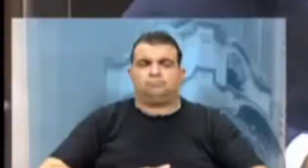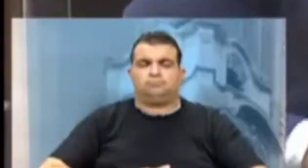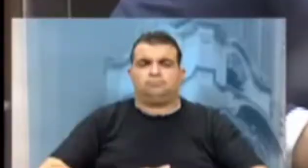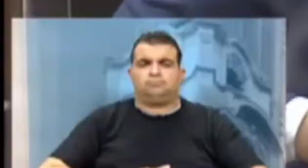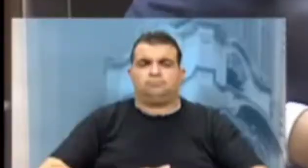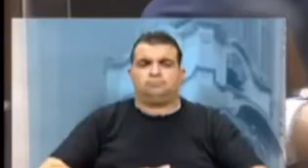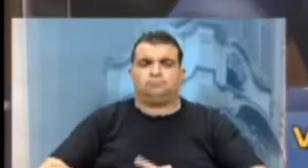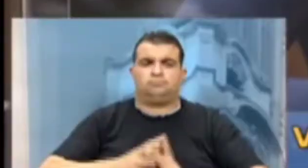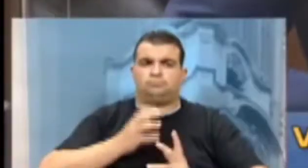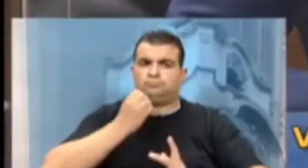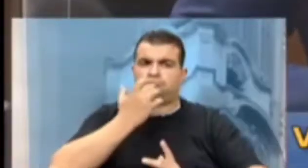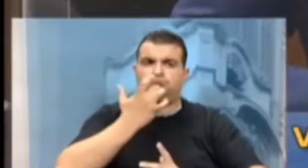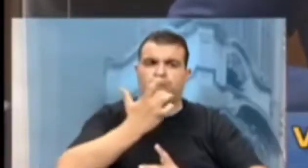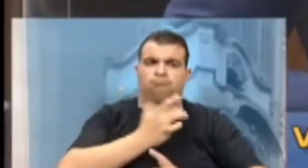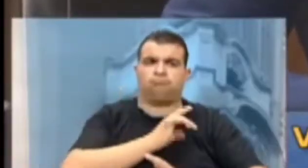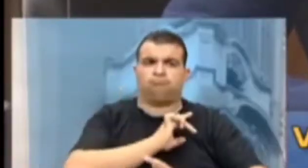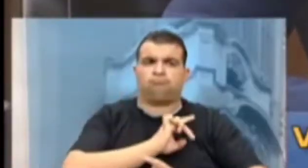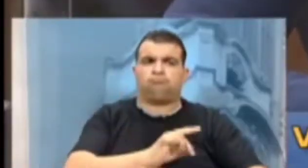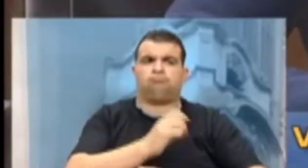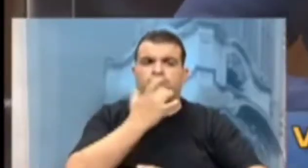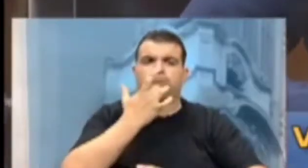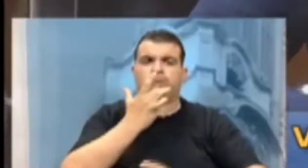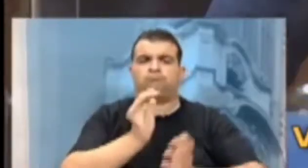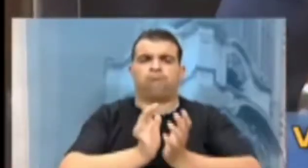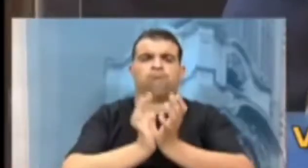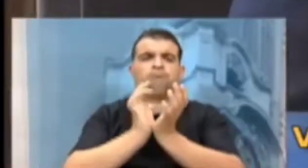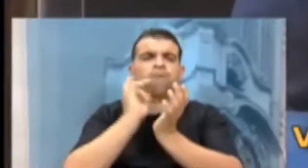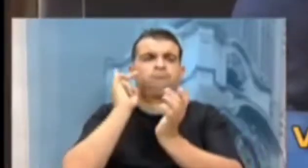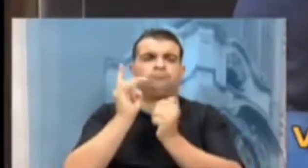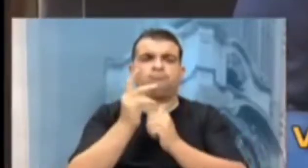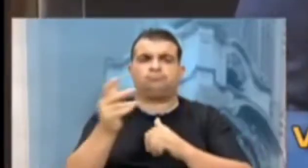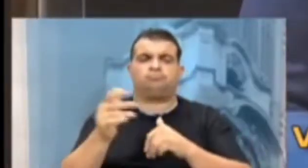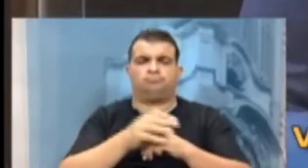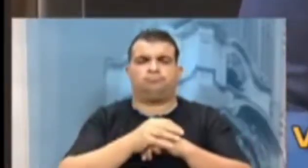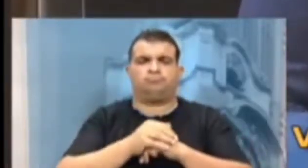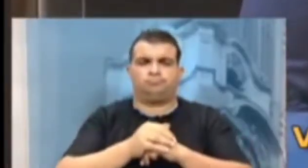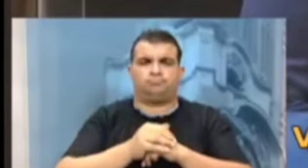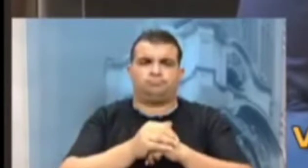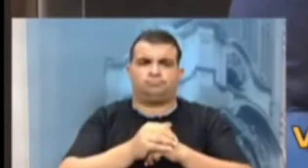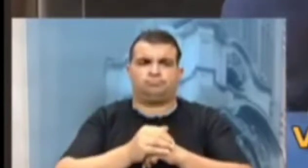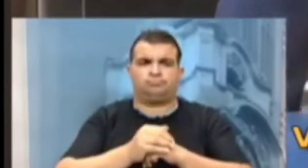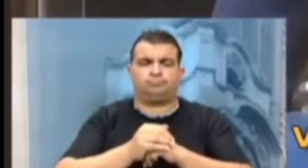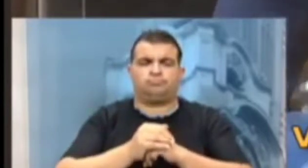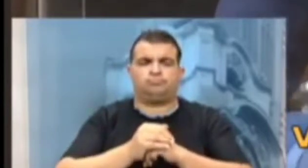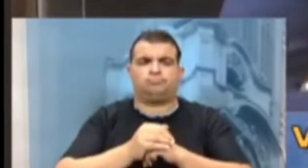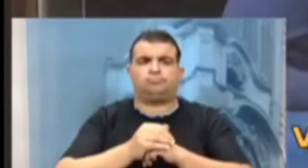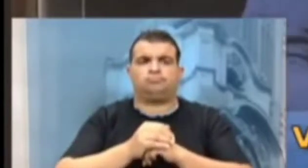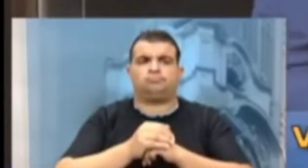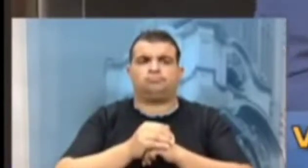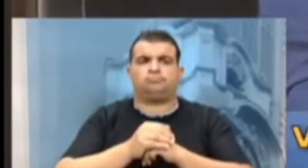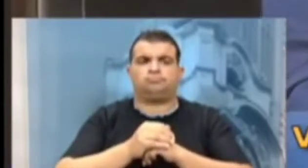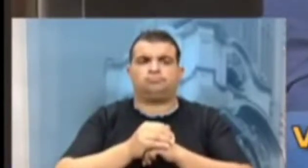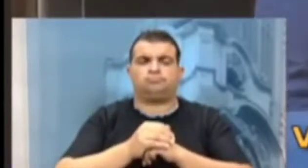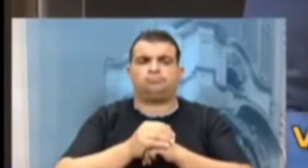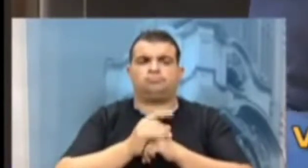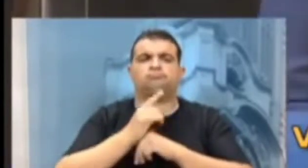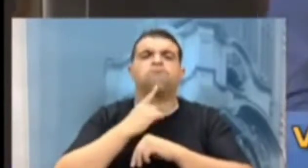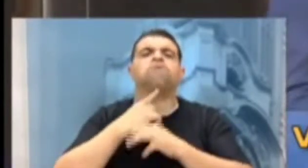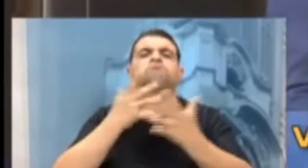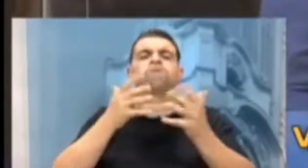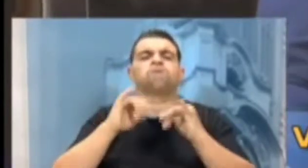Oi boa tarde presidenta Boa tarde colegas vereadores e vereadoras eu quero hoje